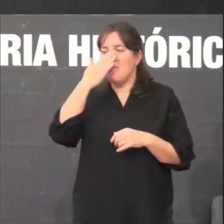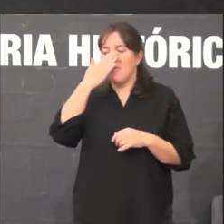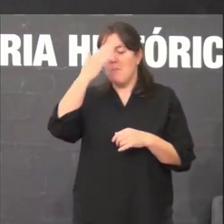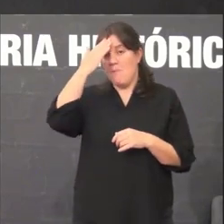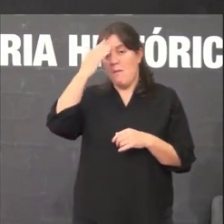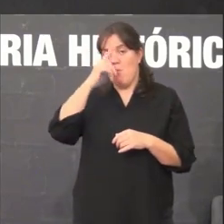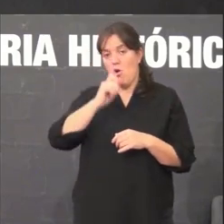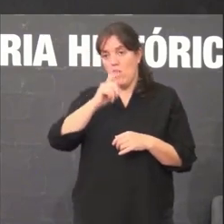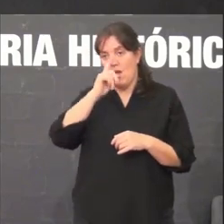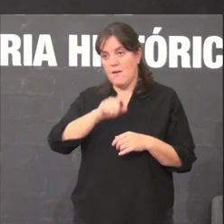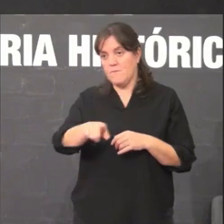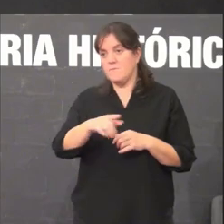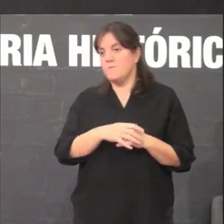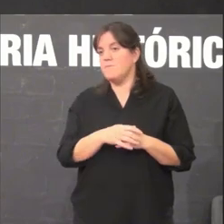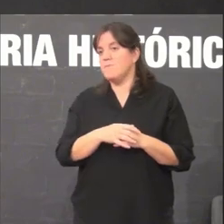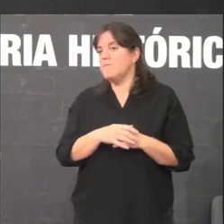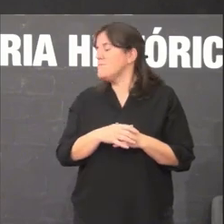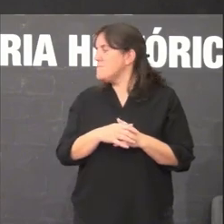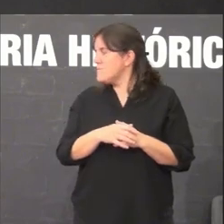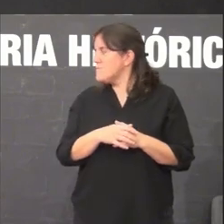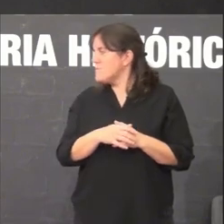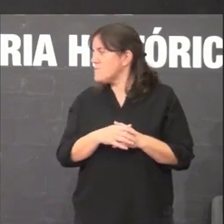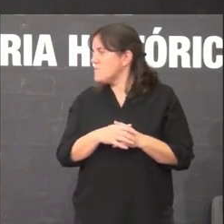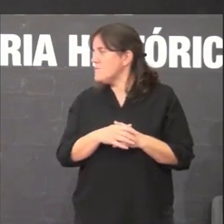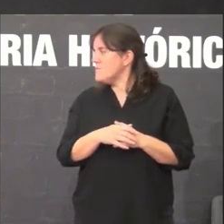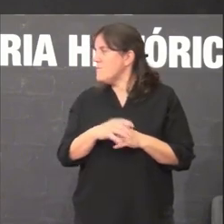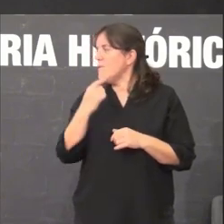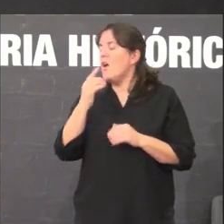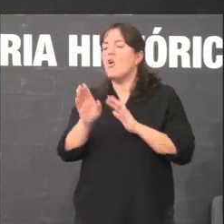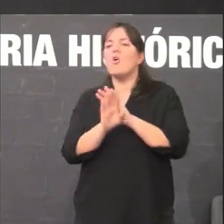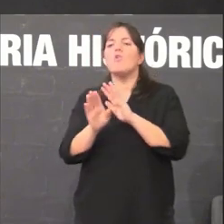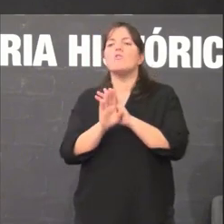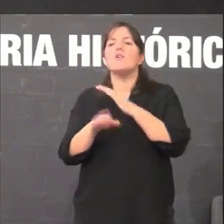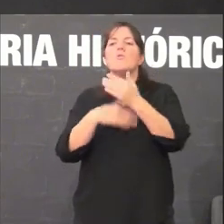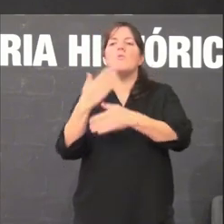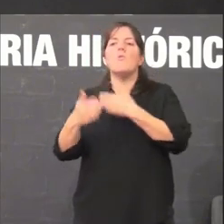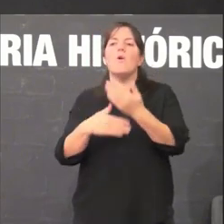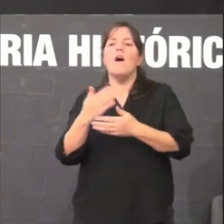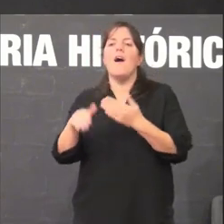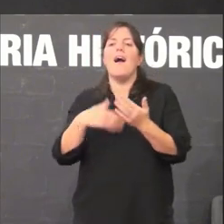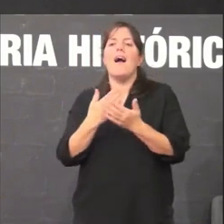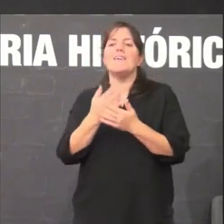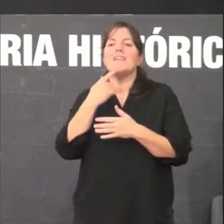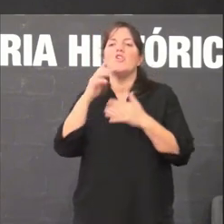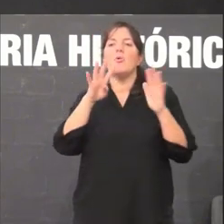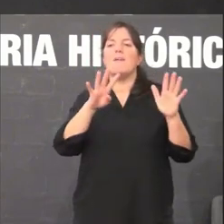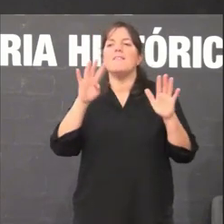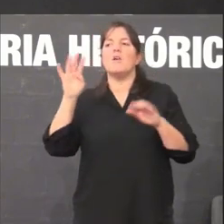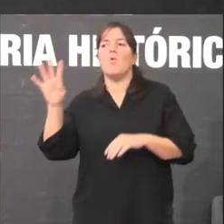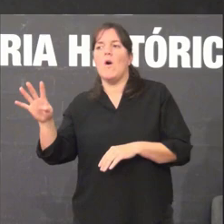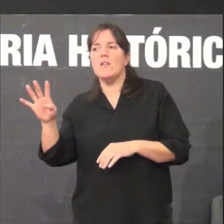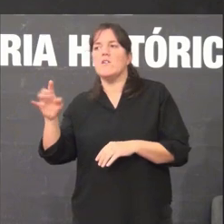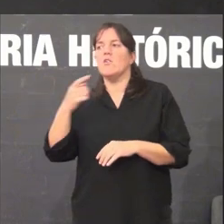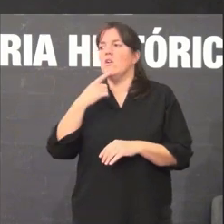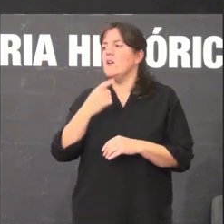deste revisionismo histórico que vai prevalecer, sobretudo, até 1994. E em 1994 dá-se